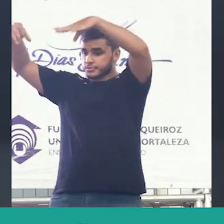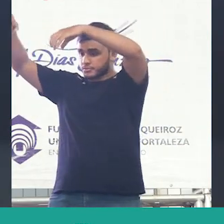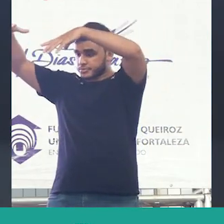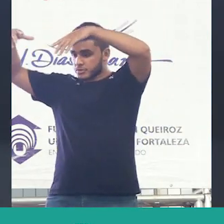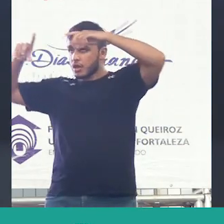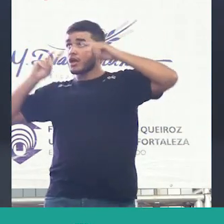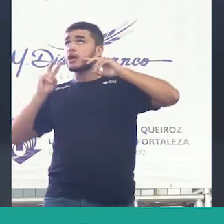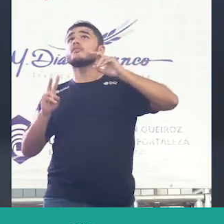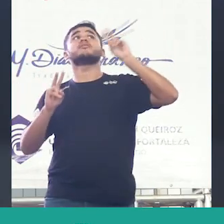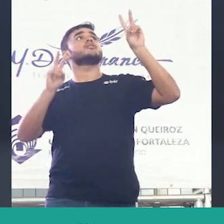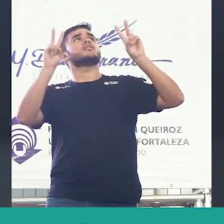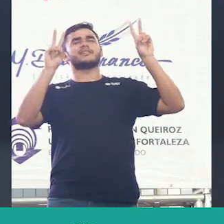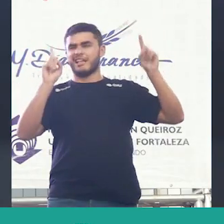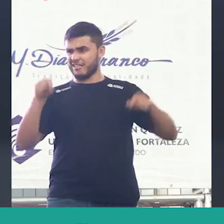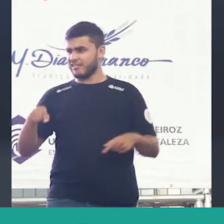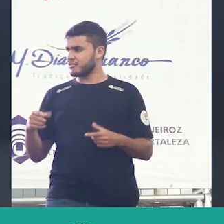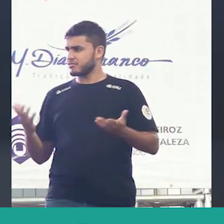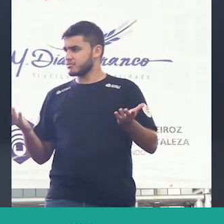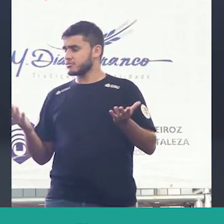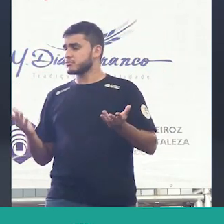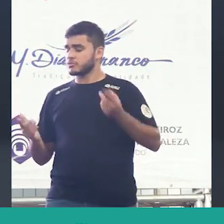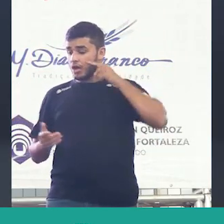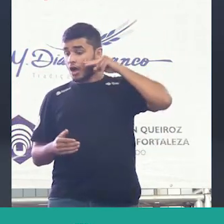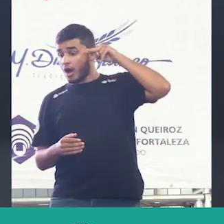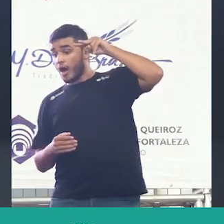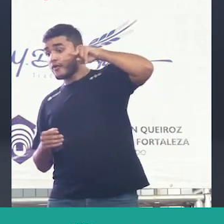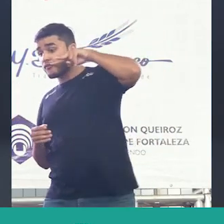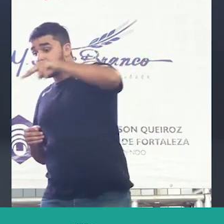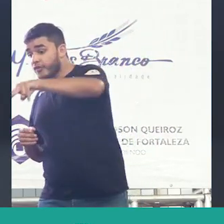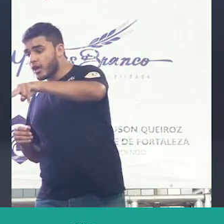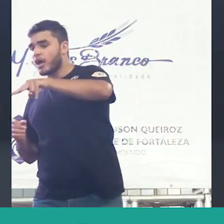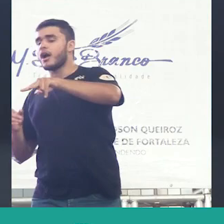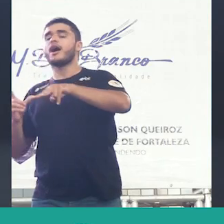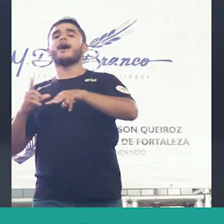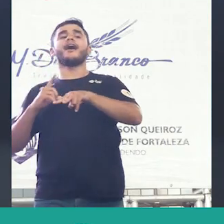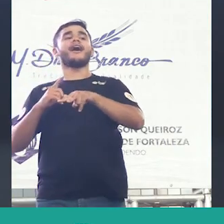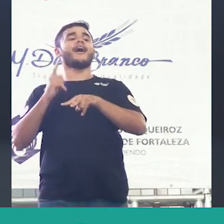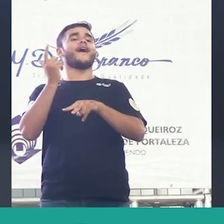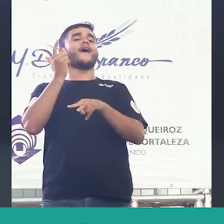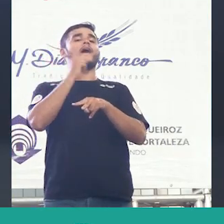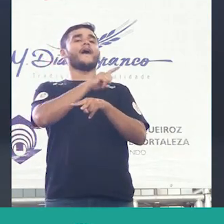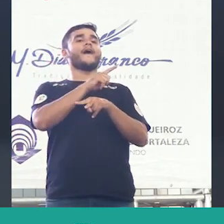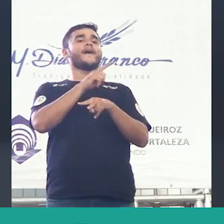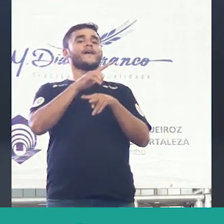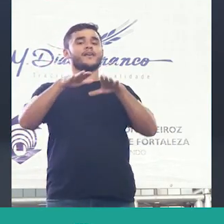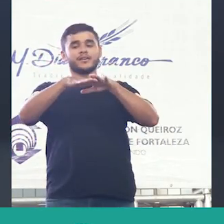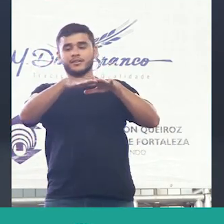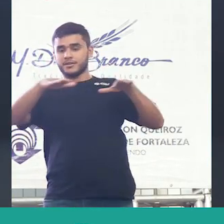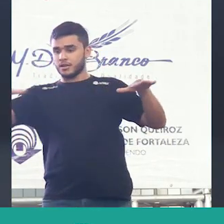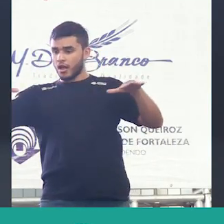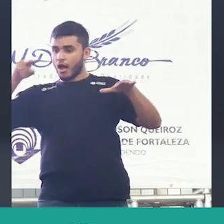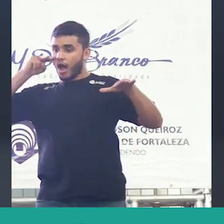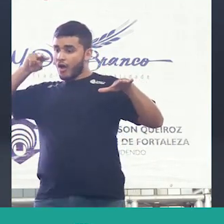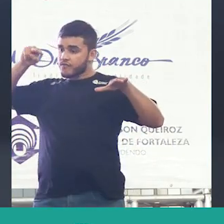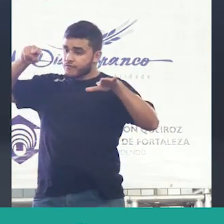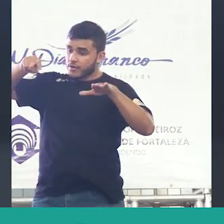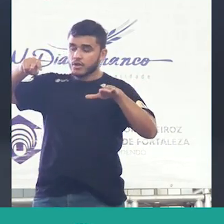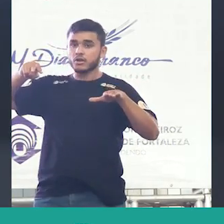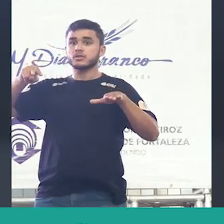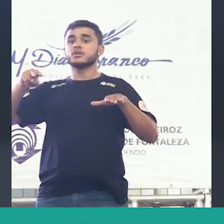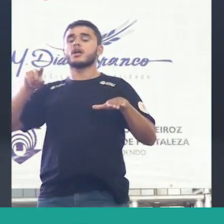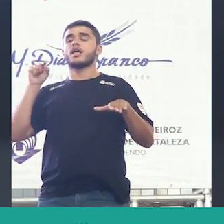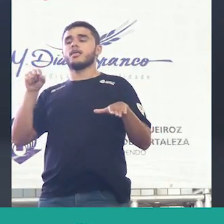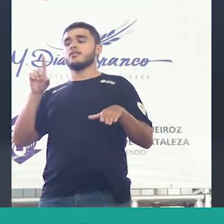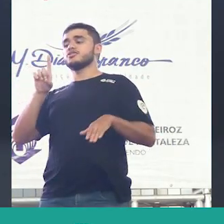Falem. Falem. Se vocês estão vendo o chão do ginásio, significa dizer que isso é uma reflexão